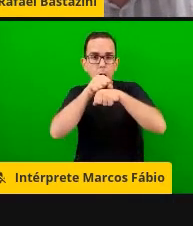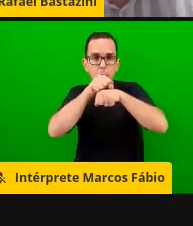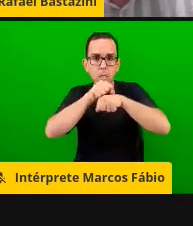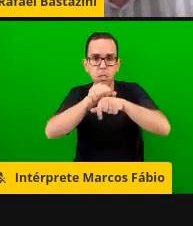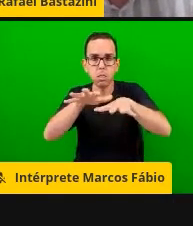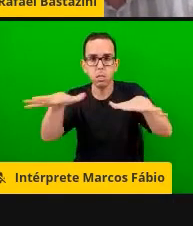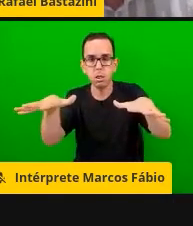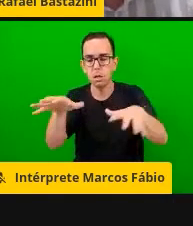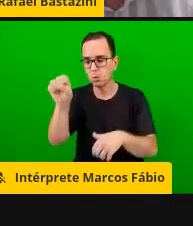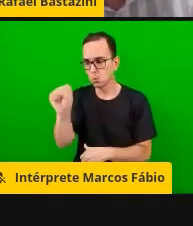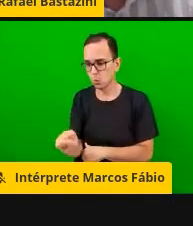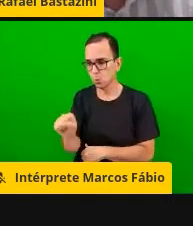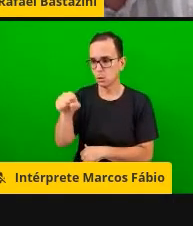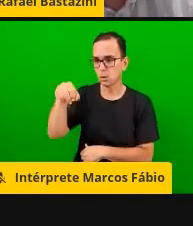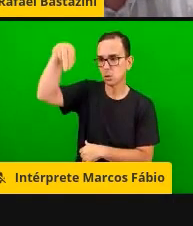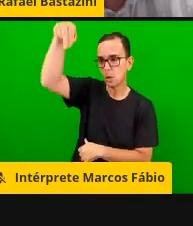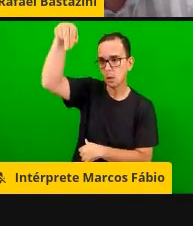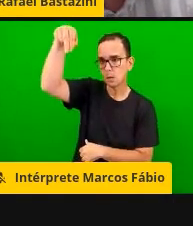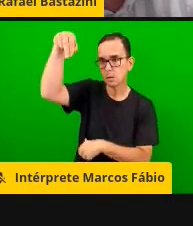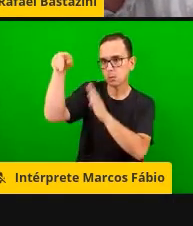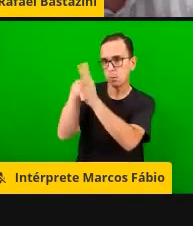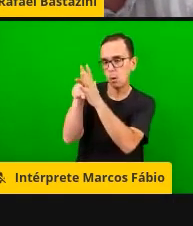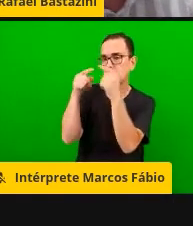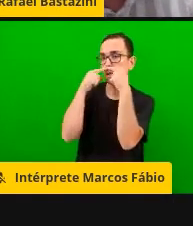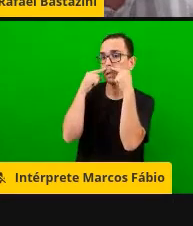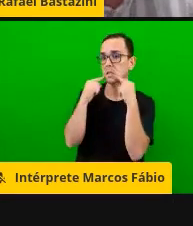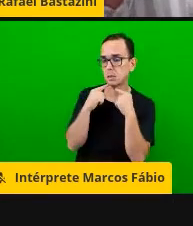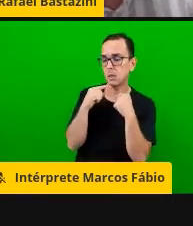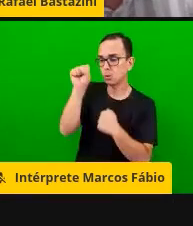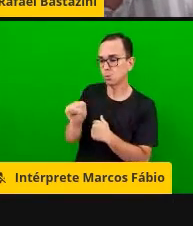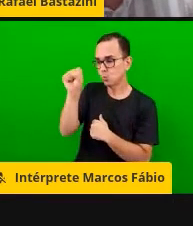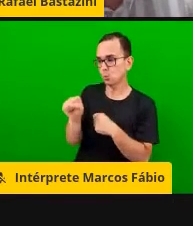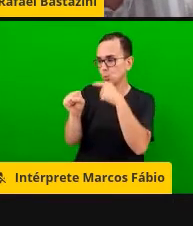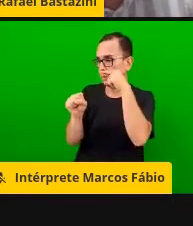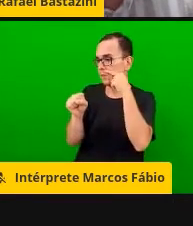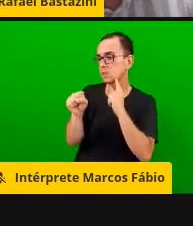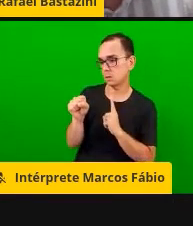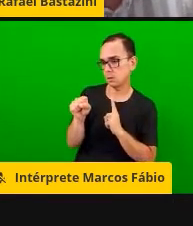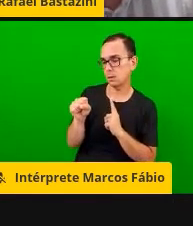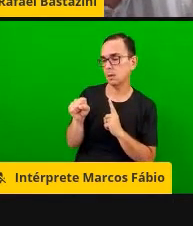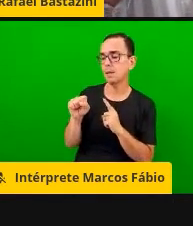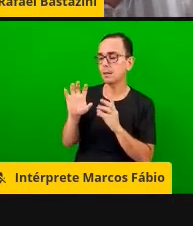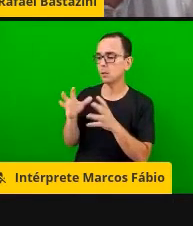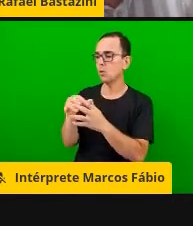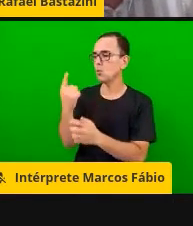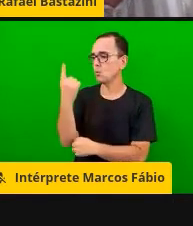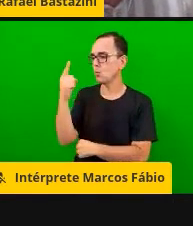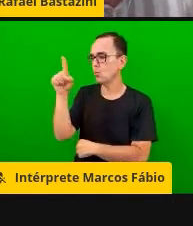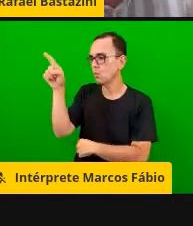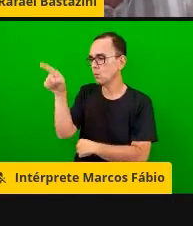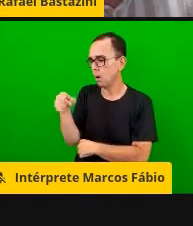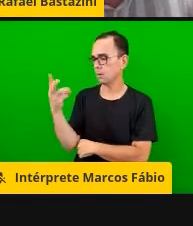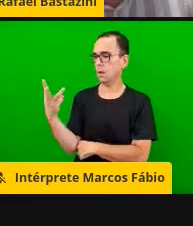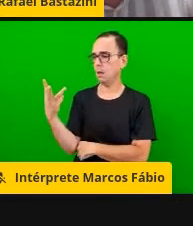sul e norte em relação aos recursos, nós vamos ter na região sul da China 1/3 da área agrícola da nação